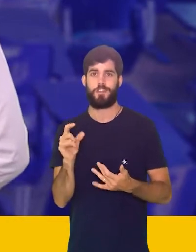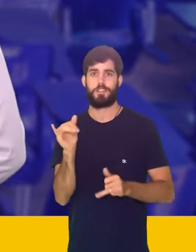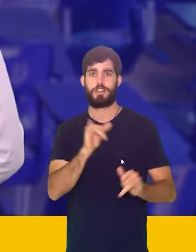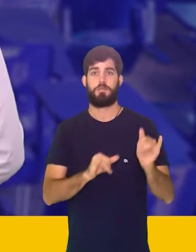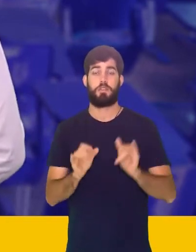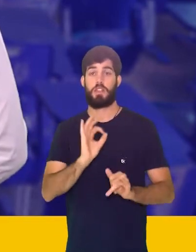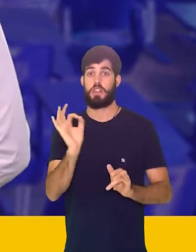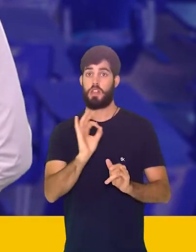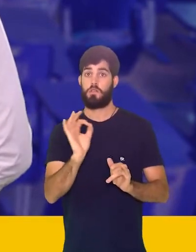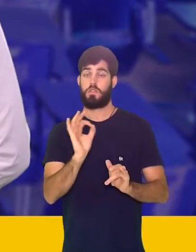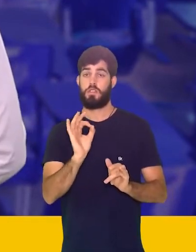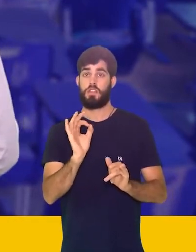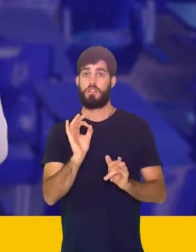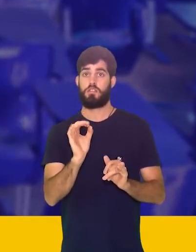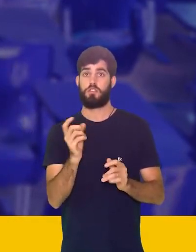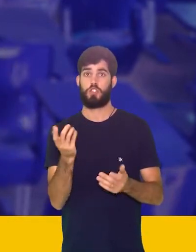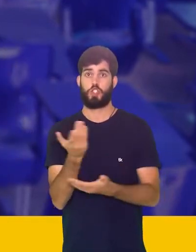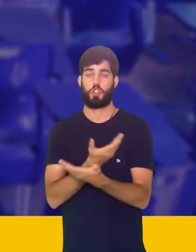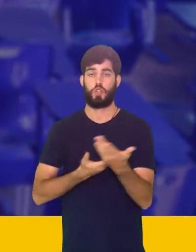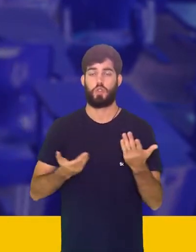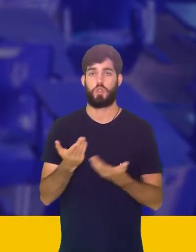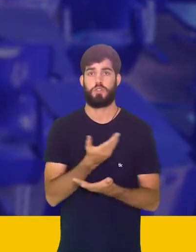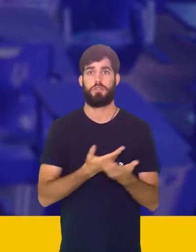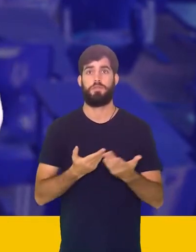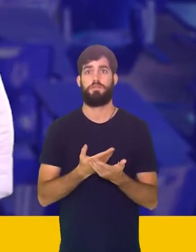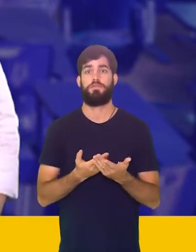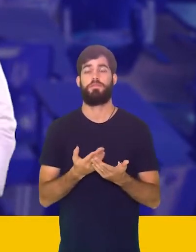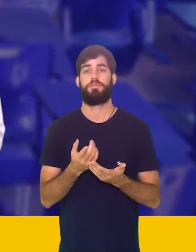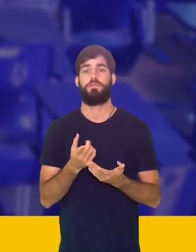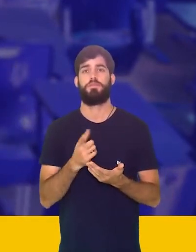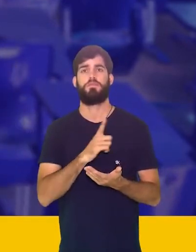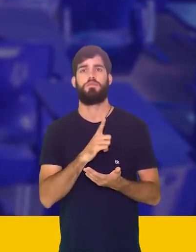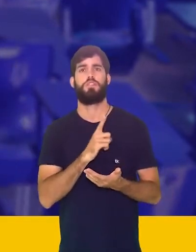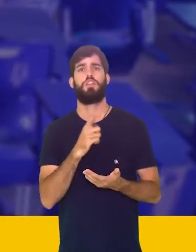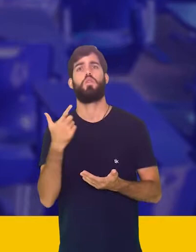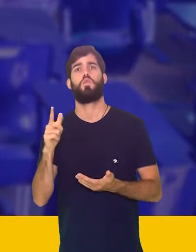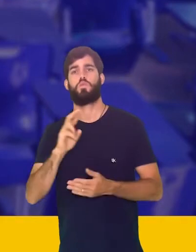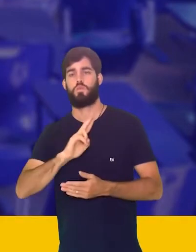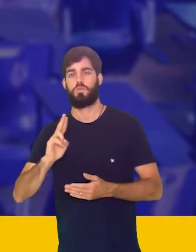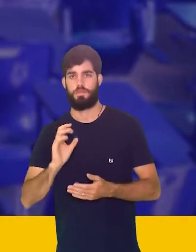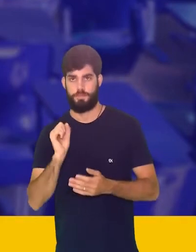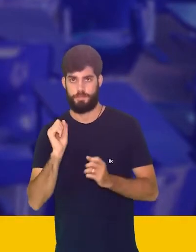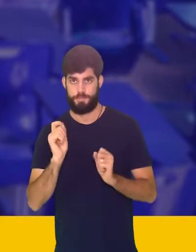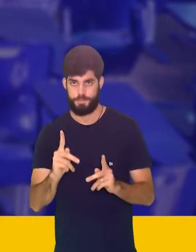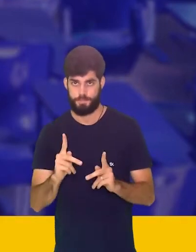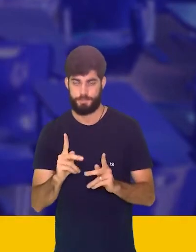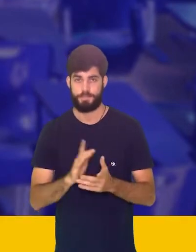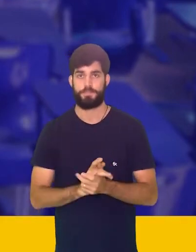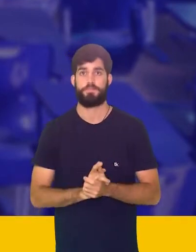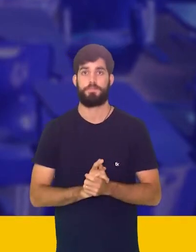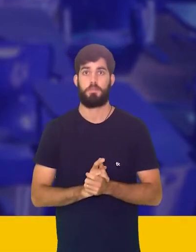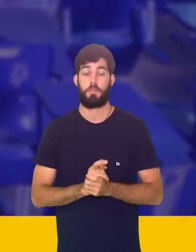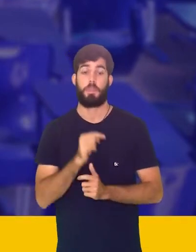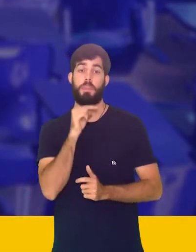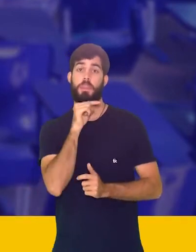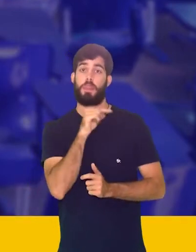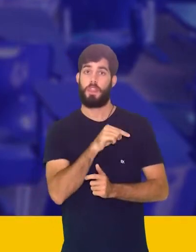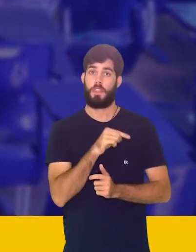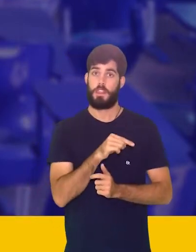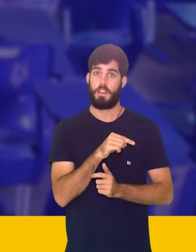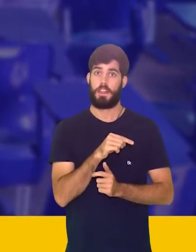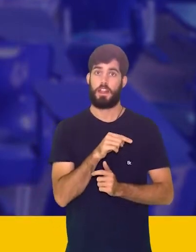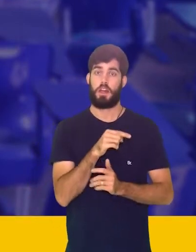reação de metátese. Muito bem. Agora, na oxidação, que é